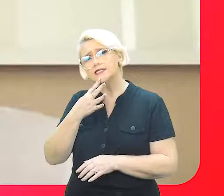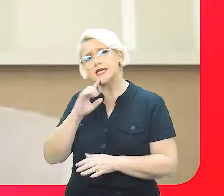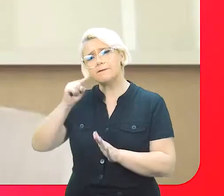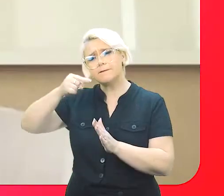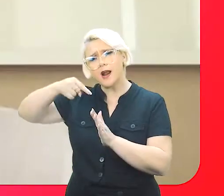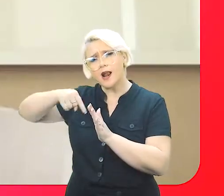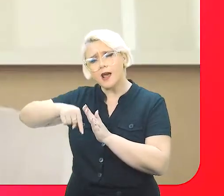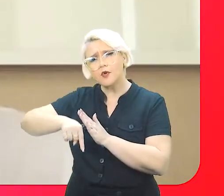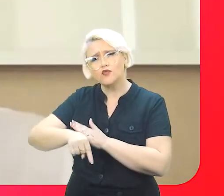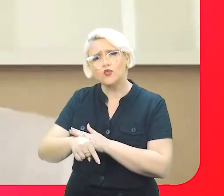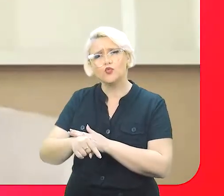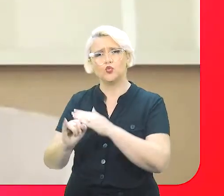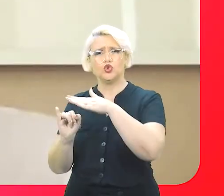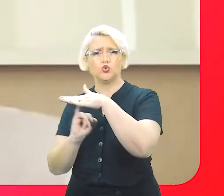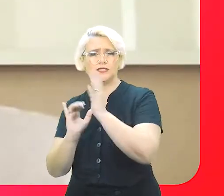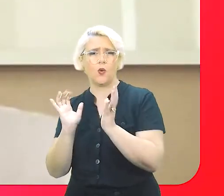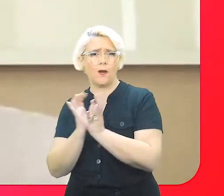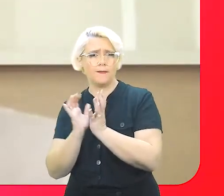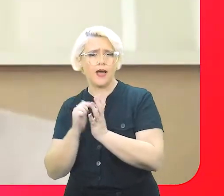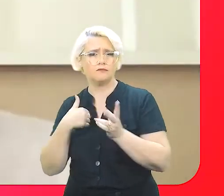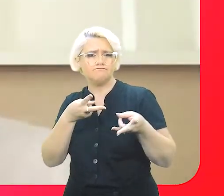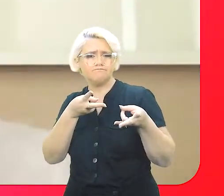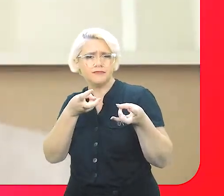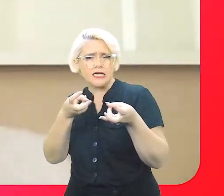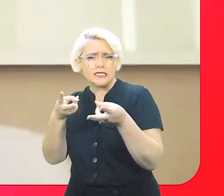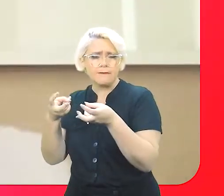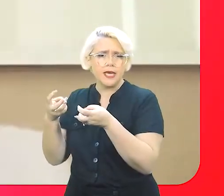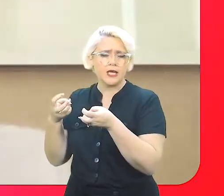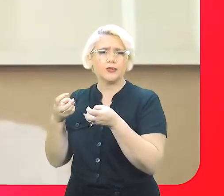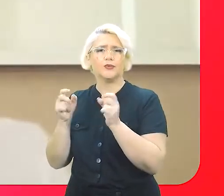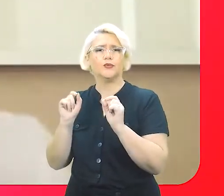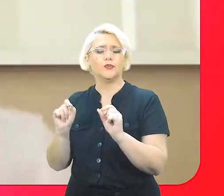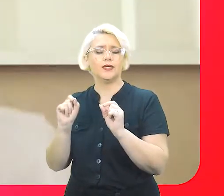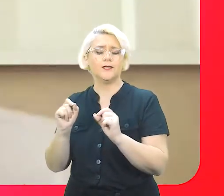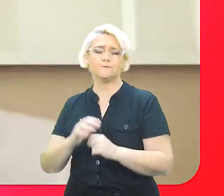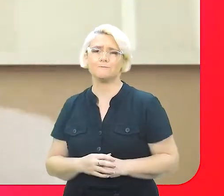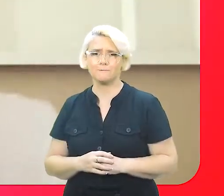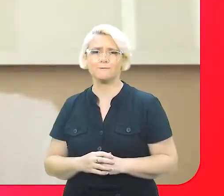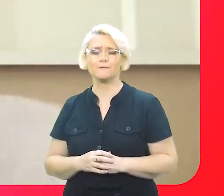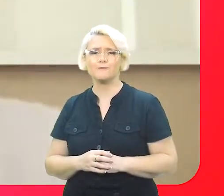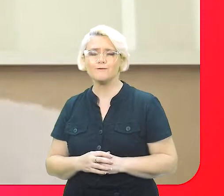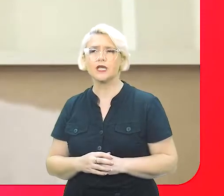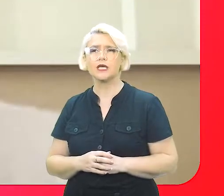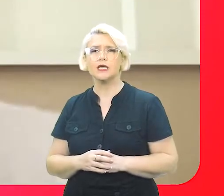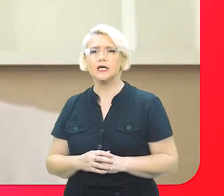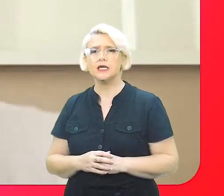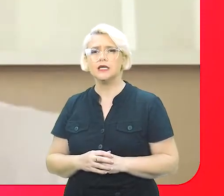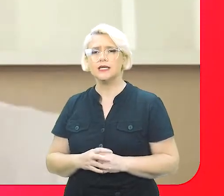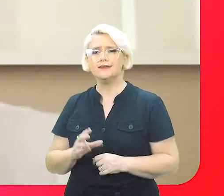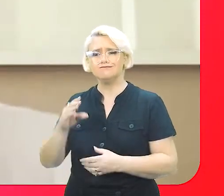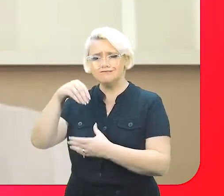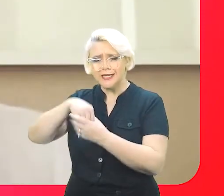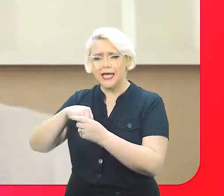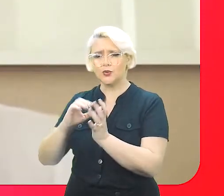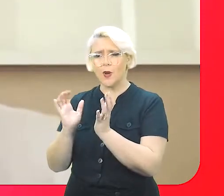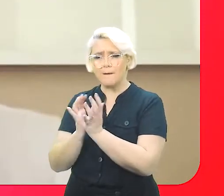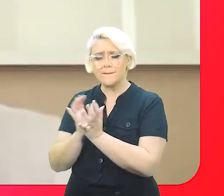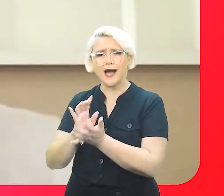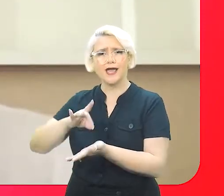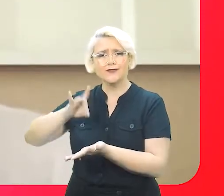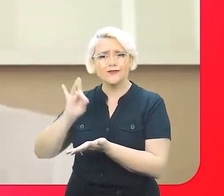conhecendo a instituição e fui percebendo que a instituição,